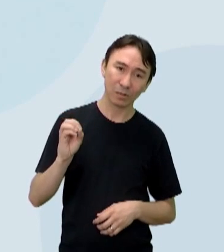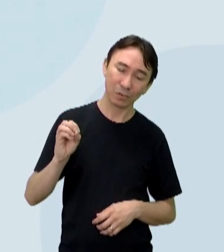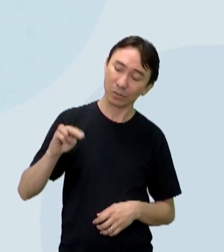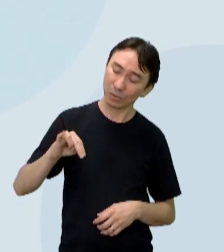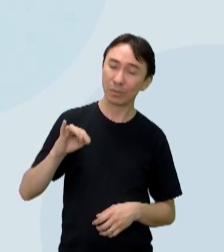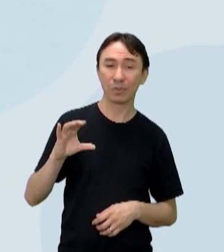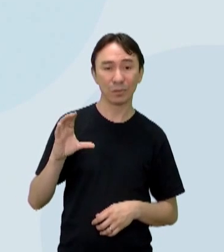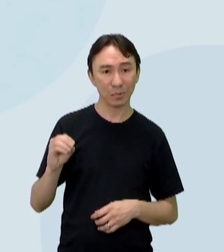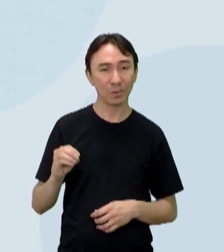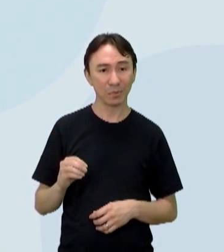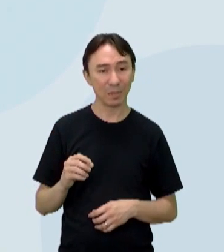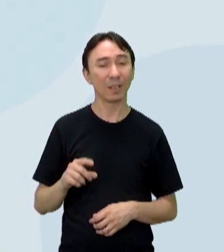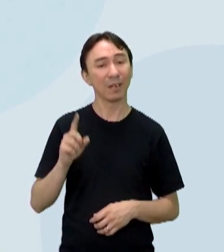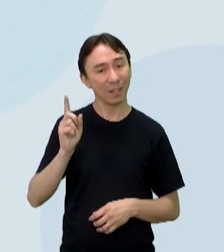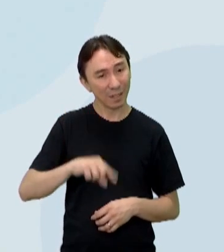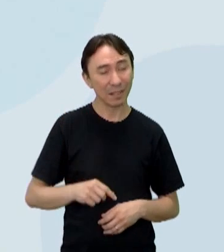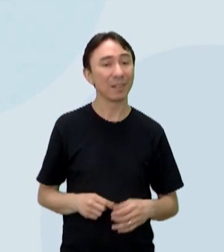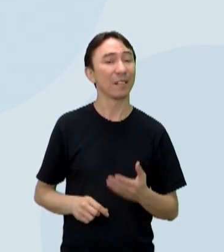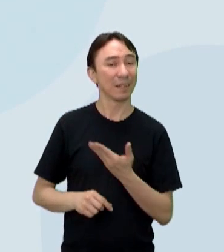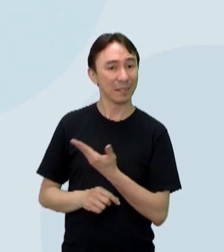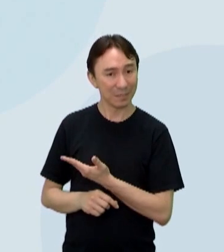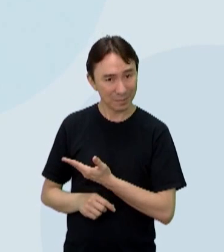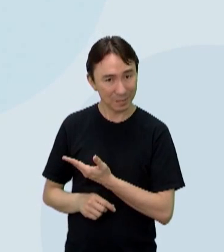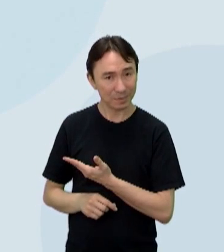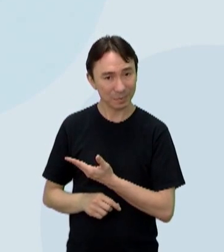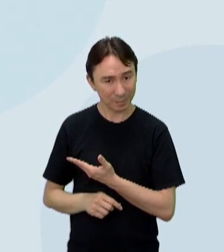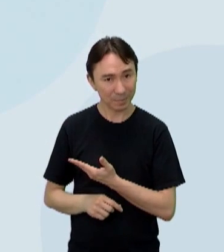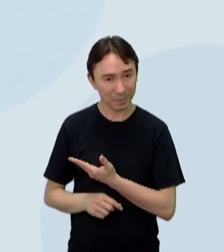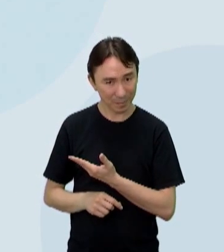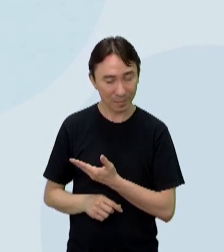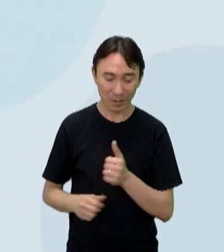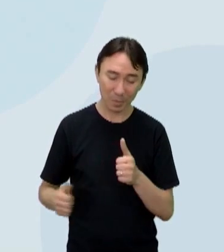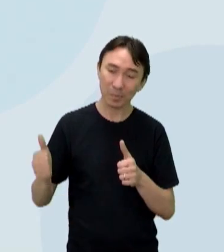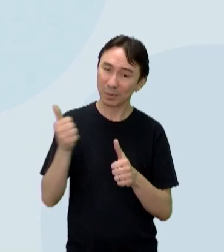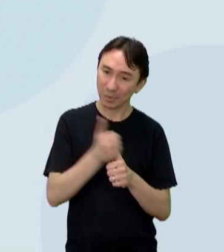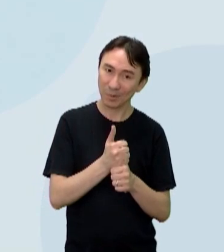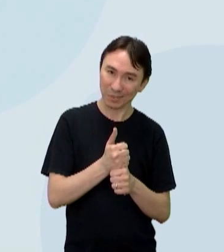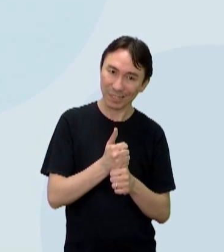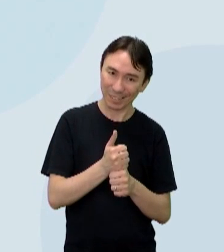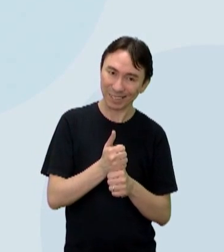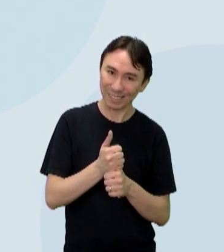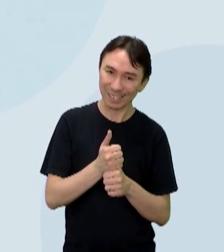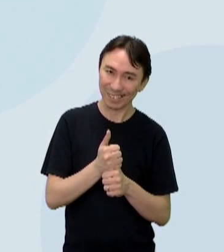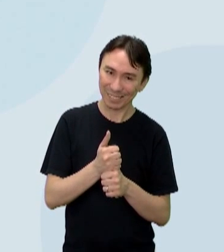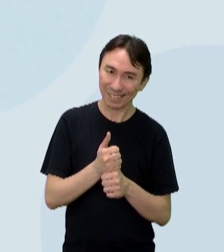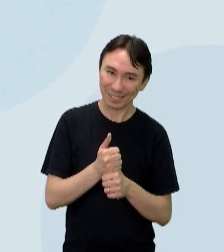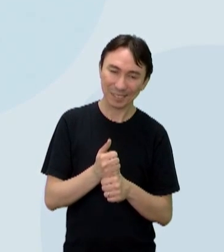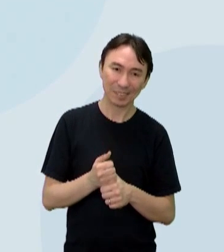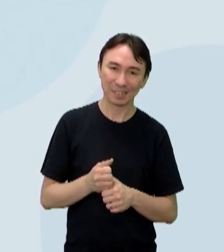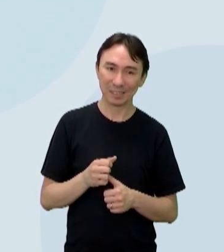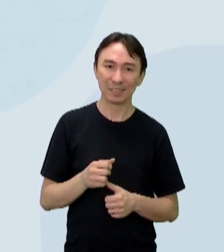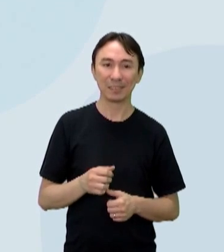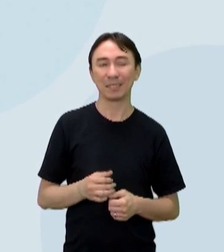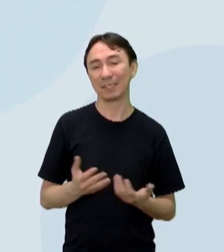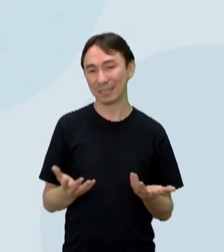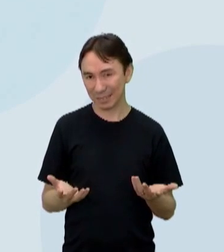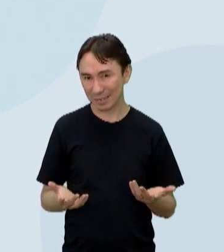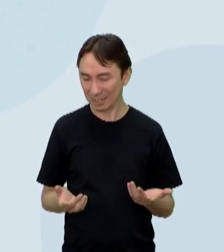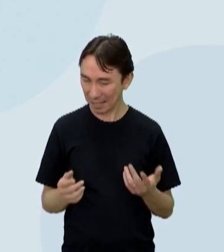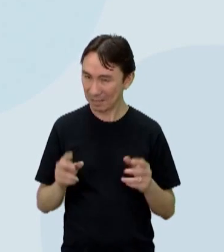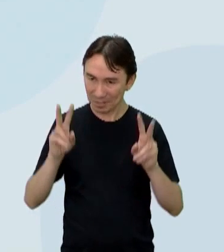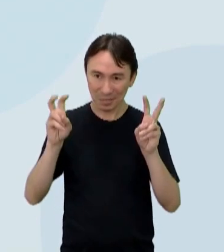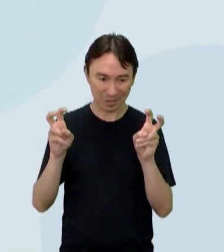ele está substituindo isotônico. Em vez, isotônico pode dar cárie. Esse é o